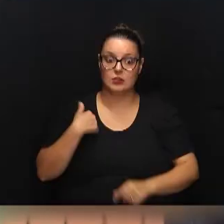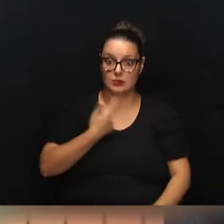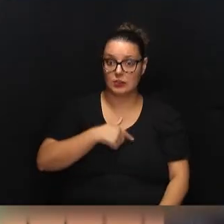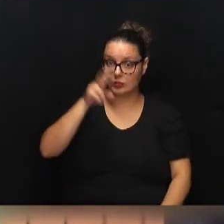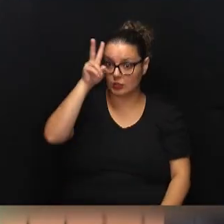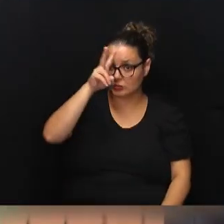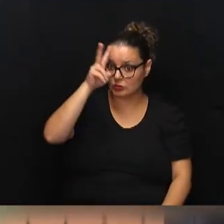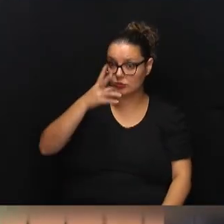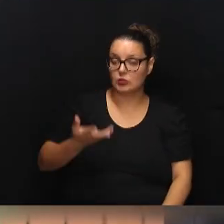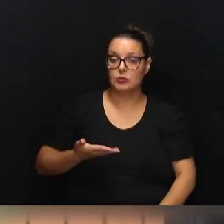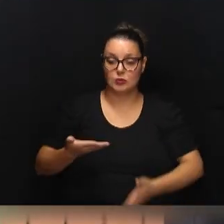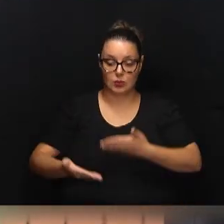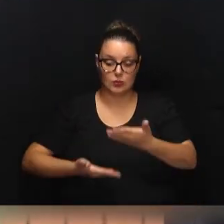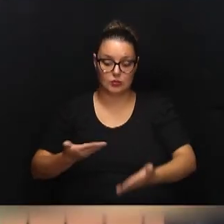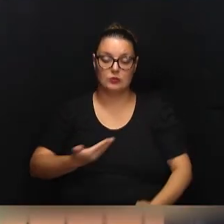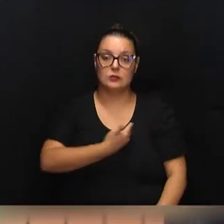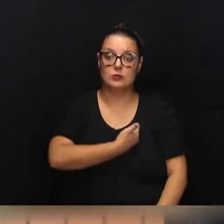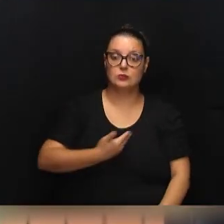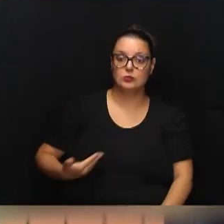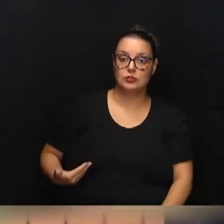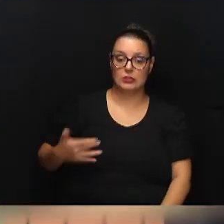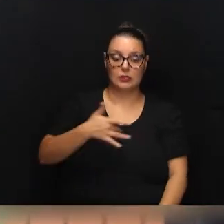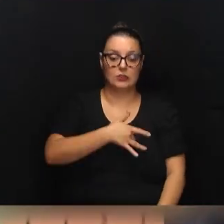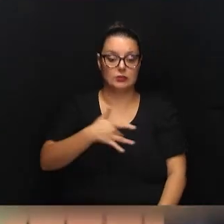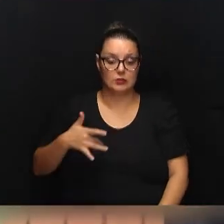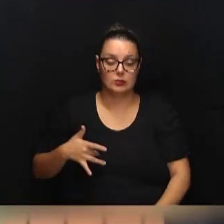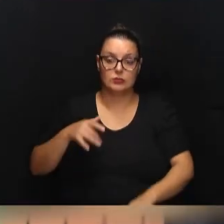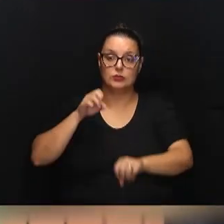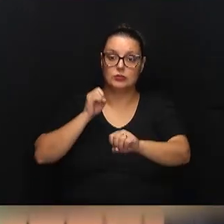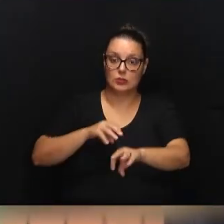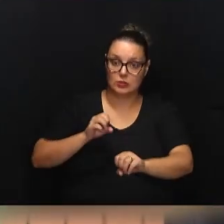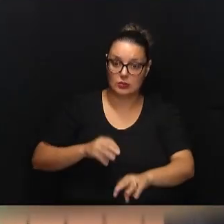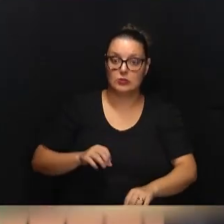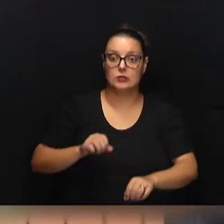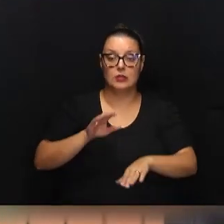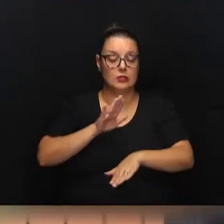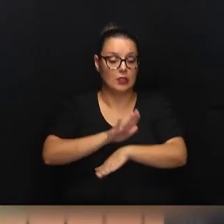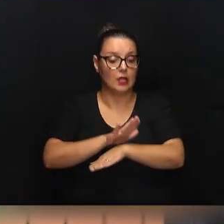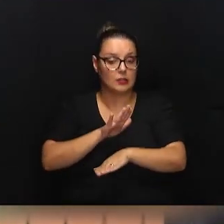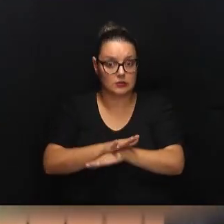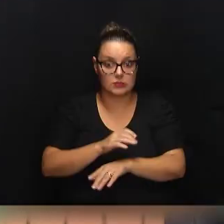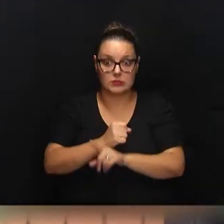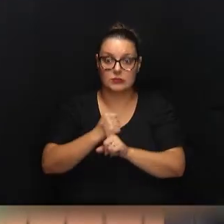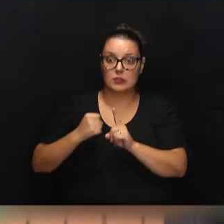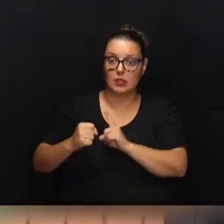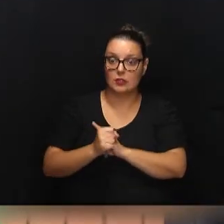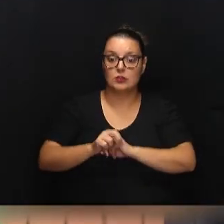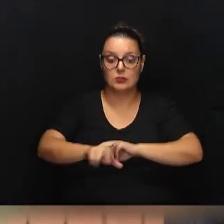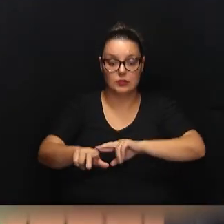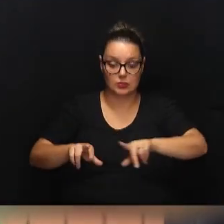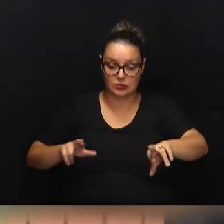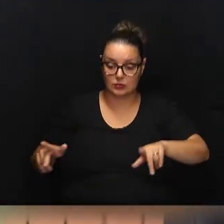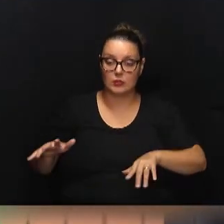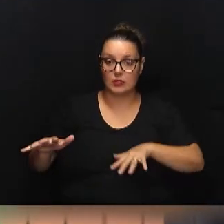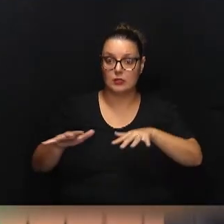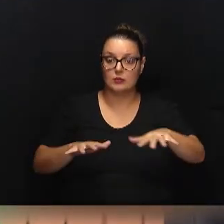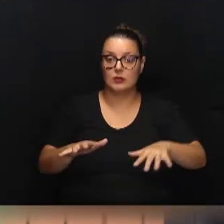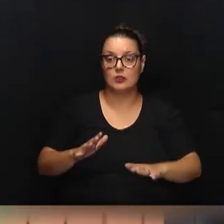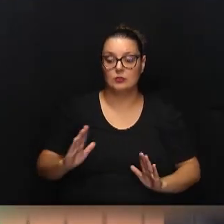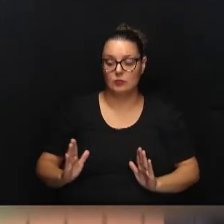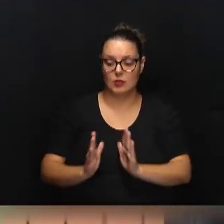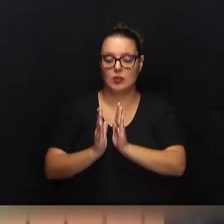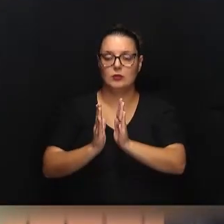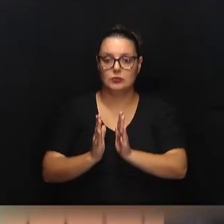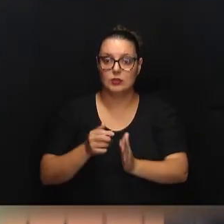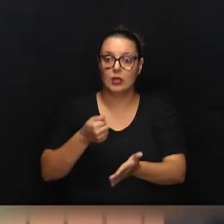história, os servidores públicos da saúde, da educação, da assistência, de diversas outras áreas, estavam ali na linha de